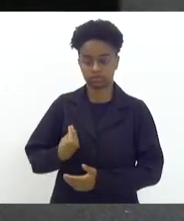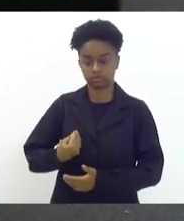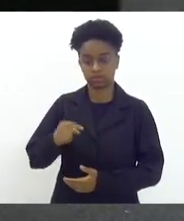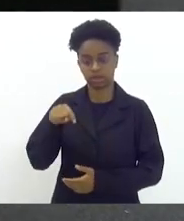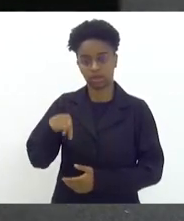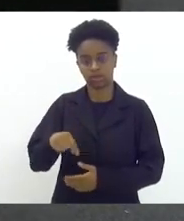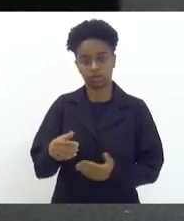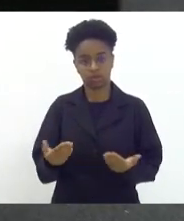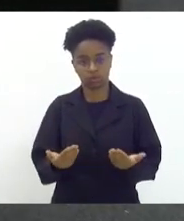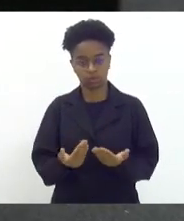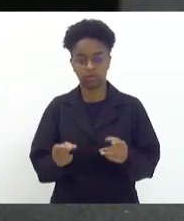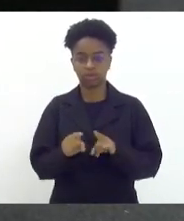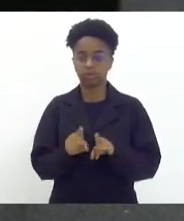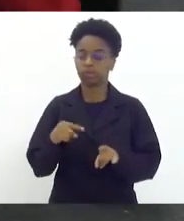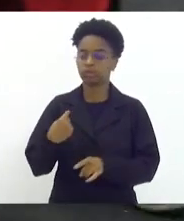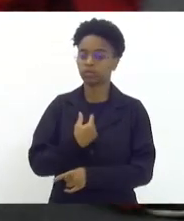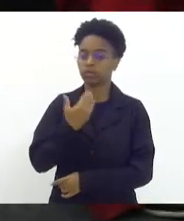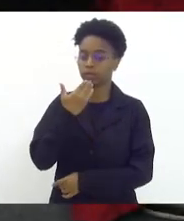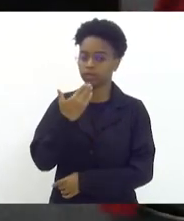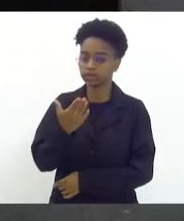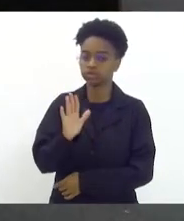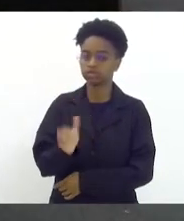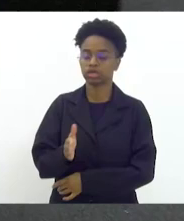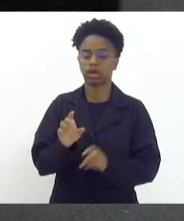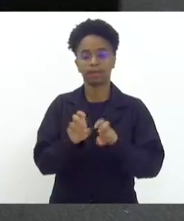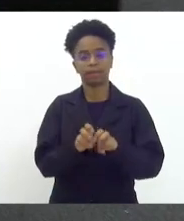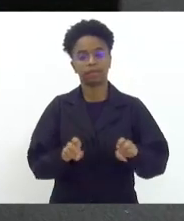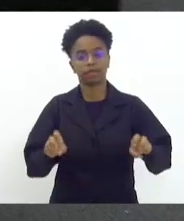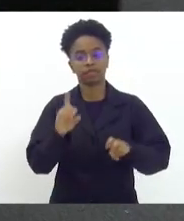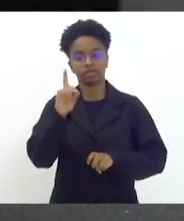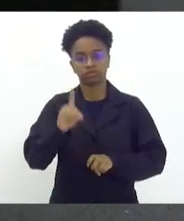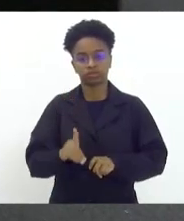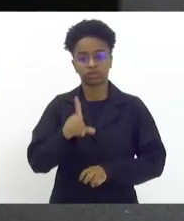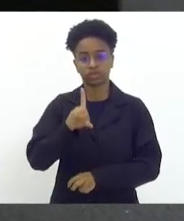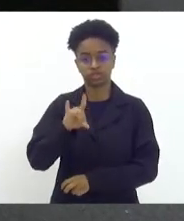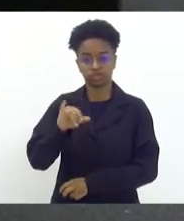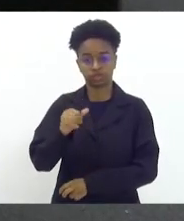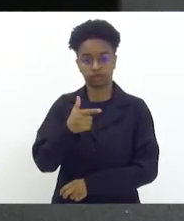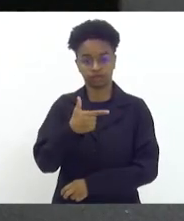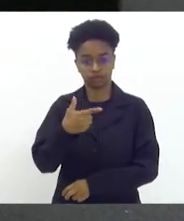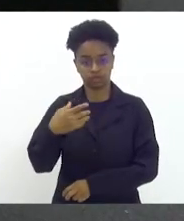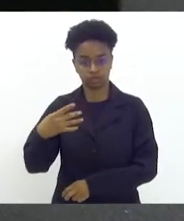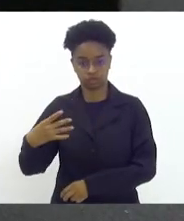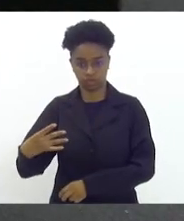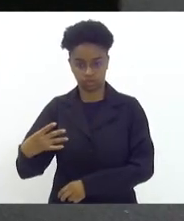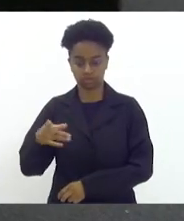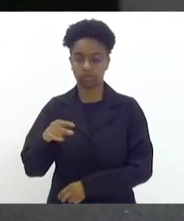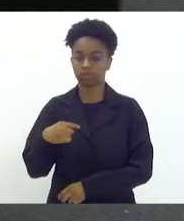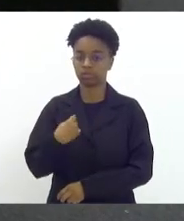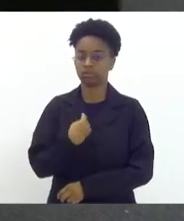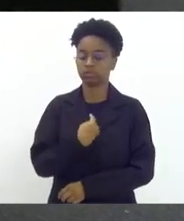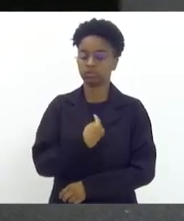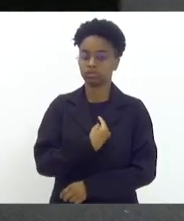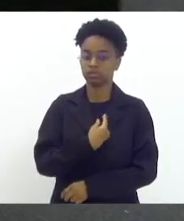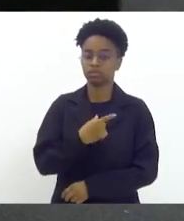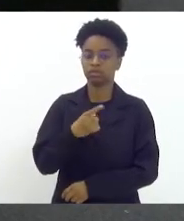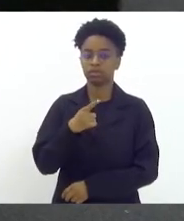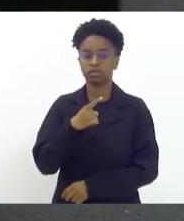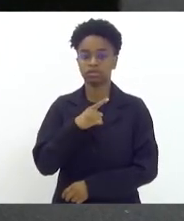e nós já solicitamos a mesa diretora dia 24 nós vamos ter aqui